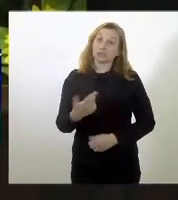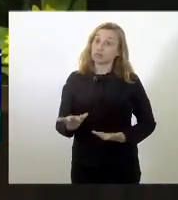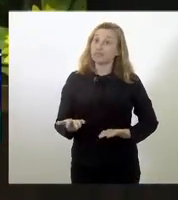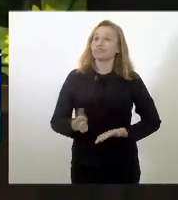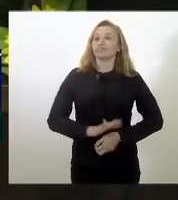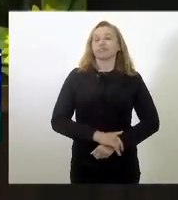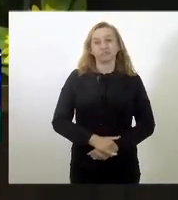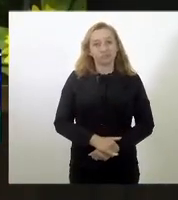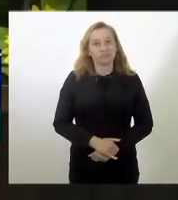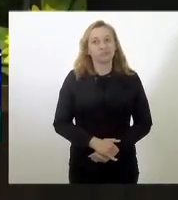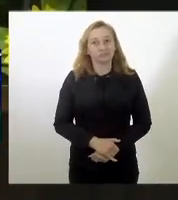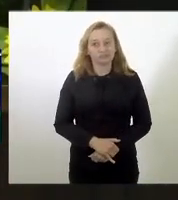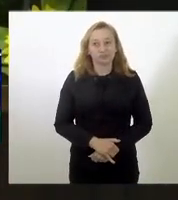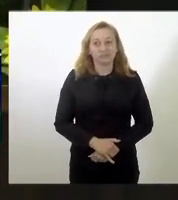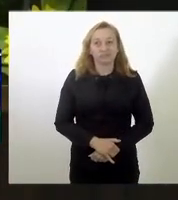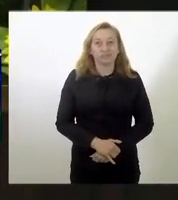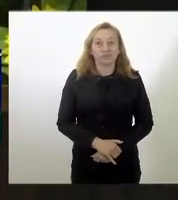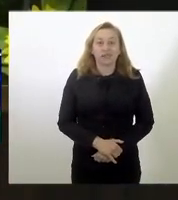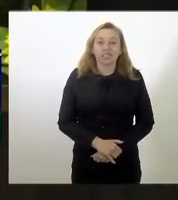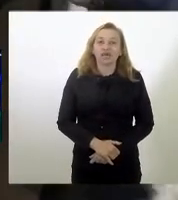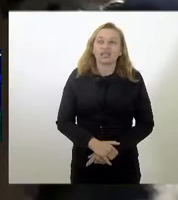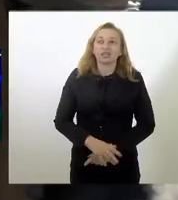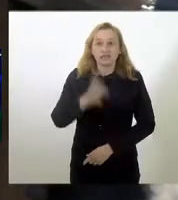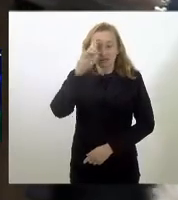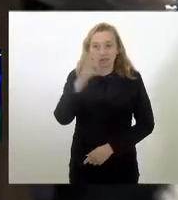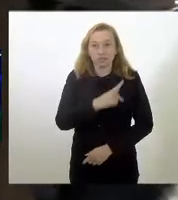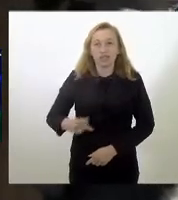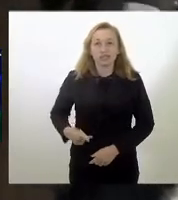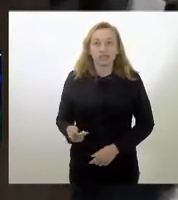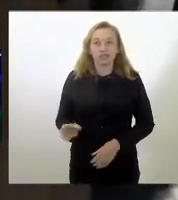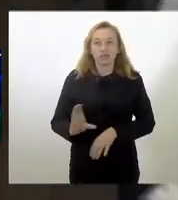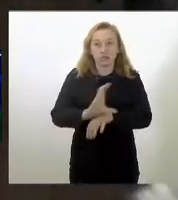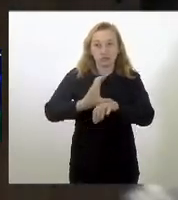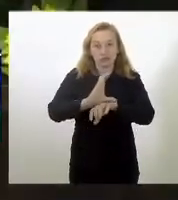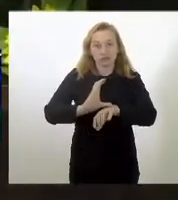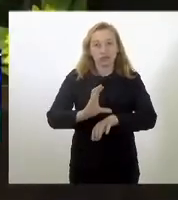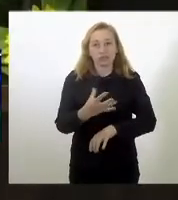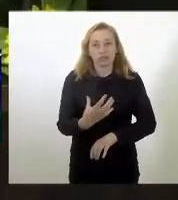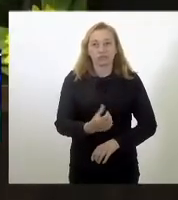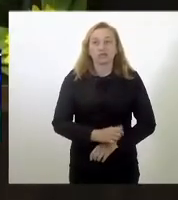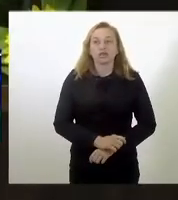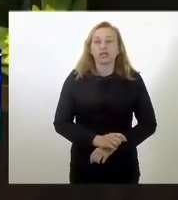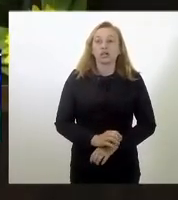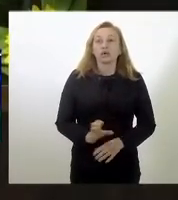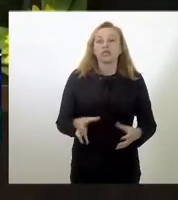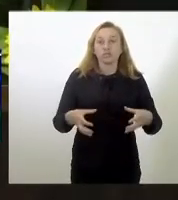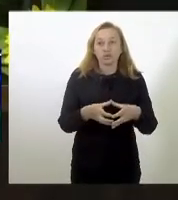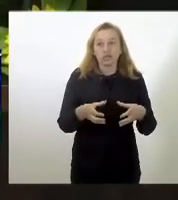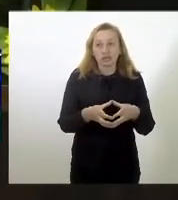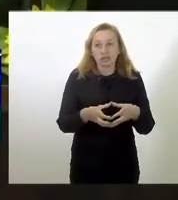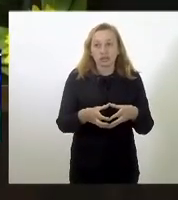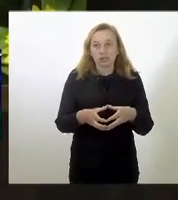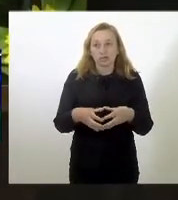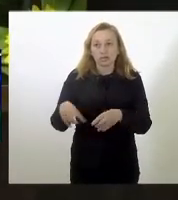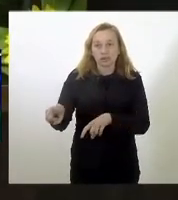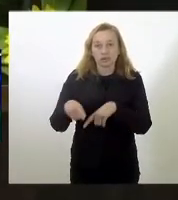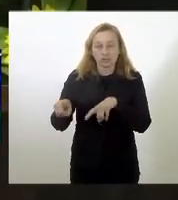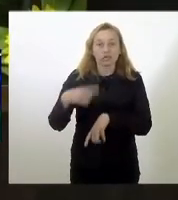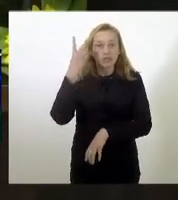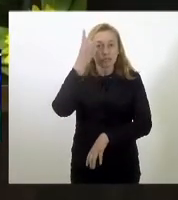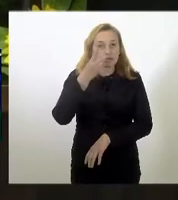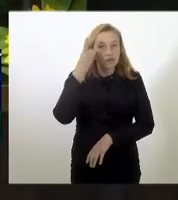assim. Senhor presidente, parecer é pela constitucionalidade. Pela Comissão de Agricultura, deputado Valdo